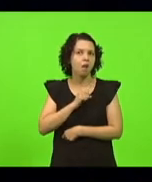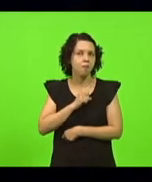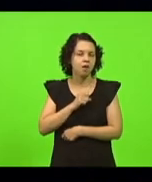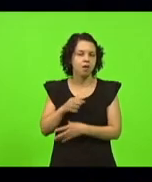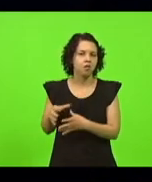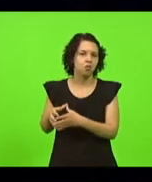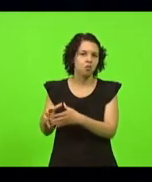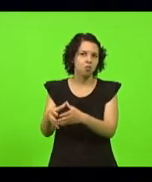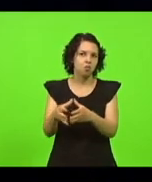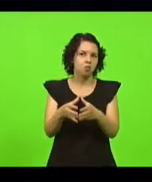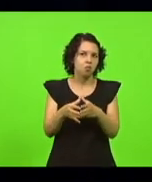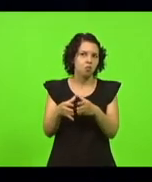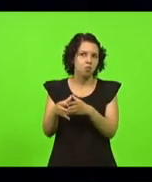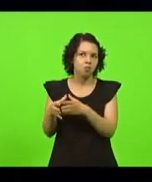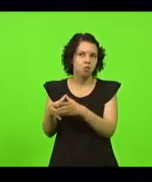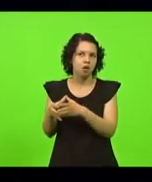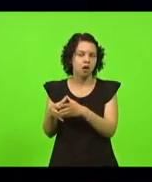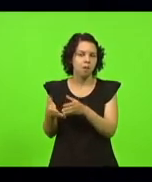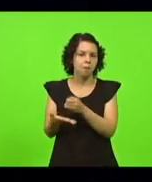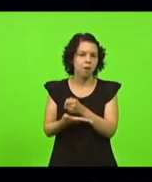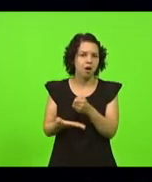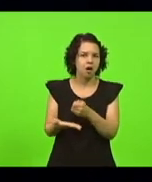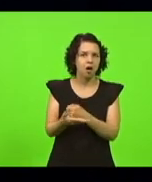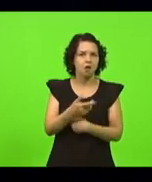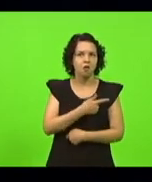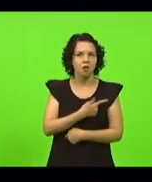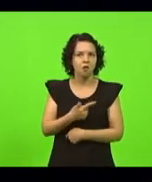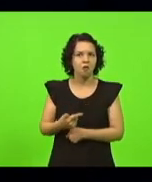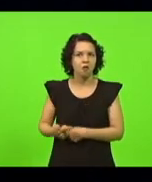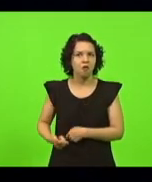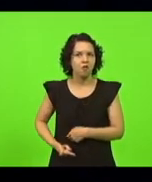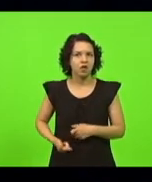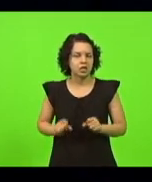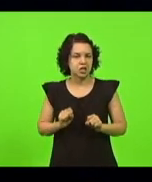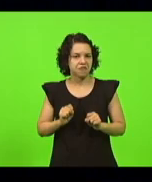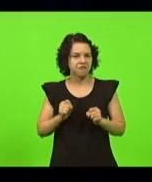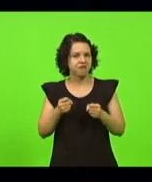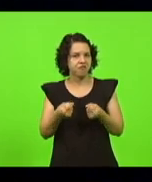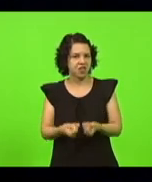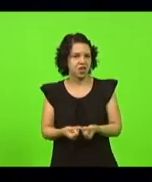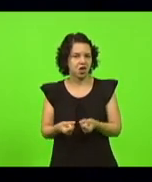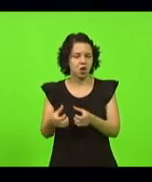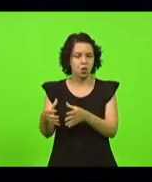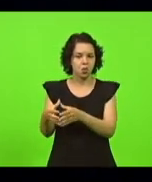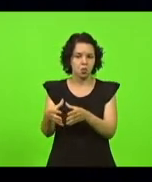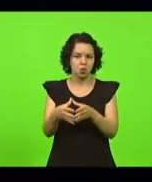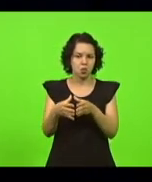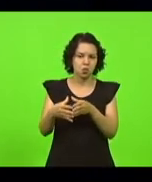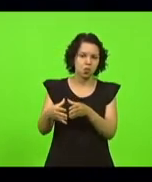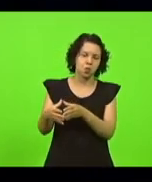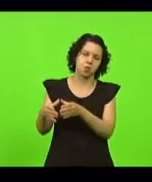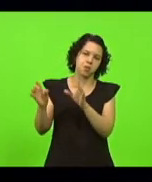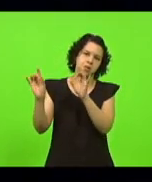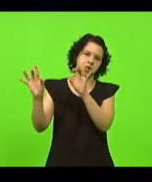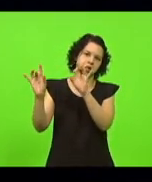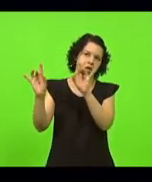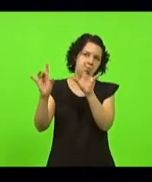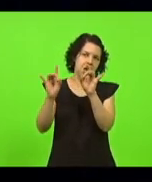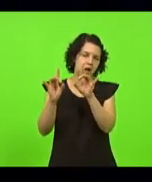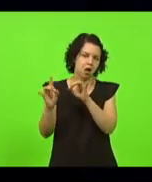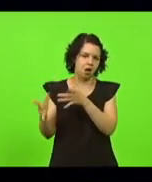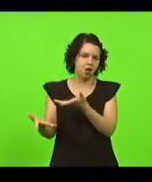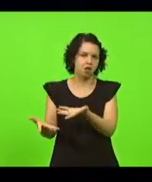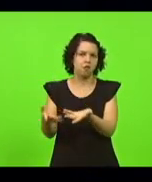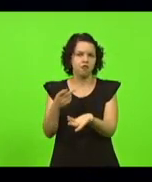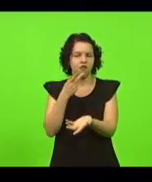A base do governo sempre defende que as categorias são extraordinárias. A base do governo sempre